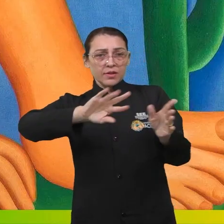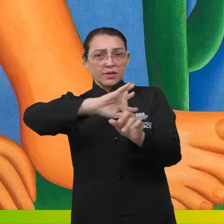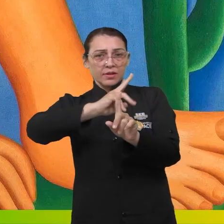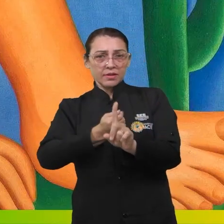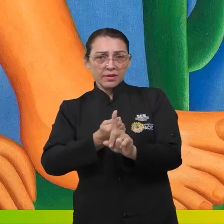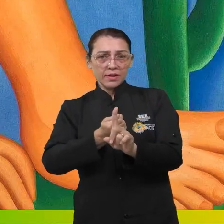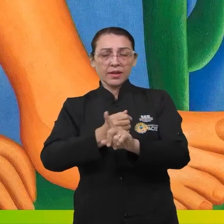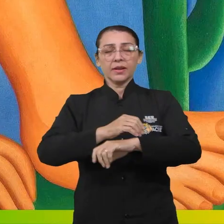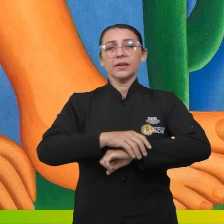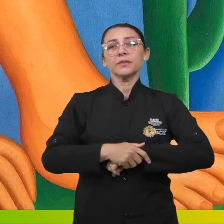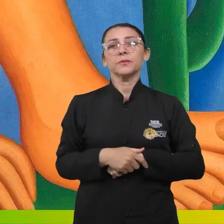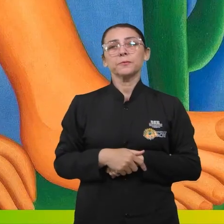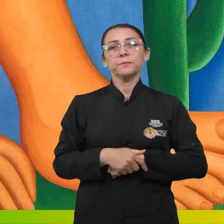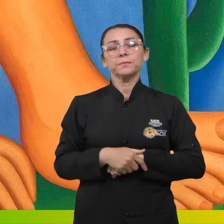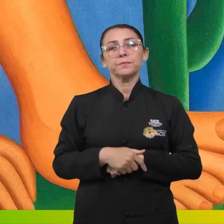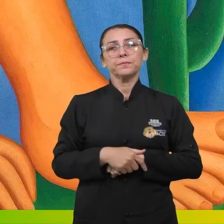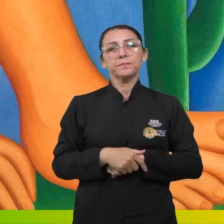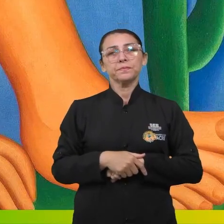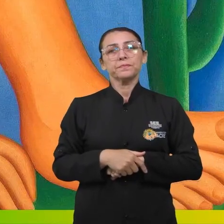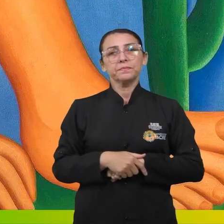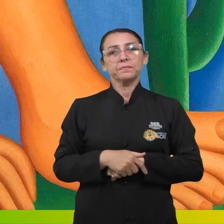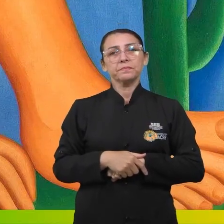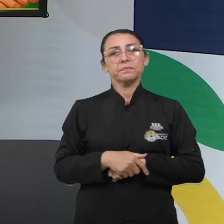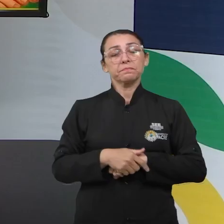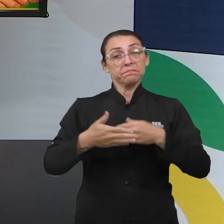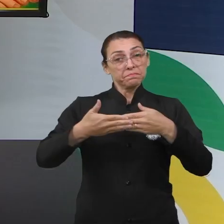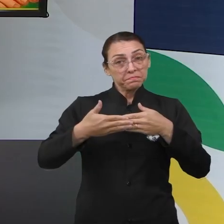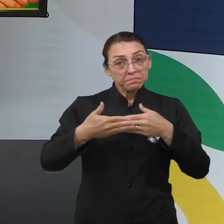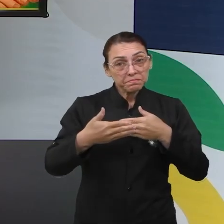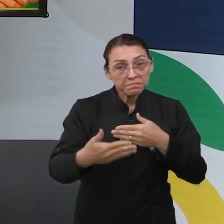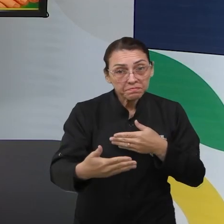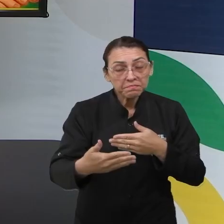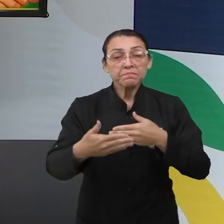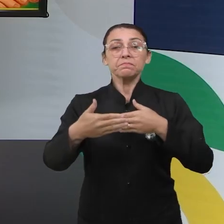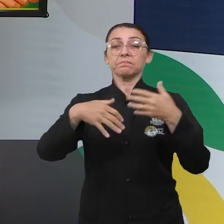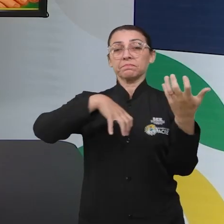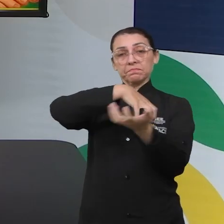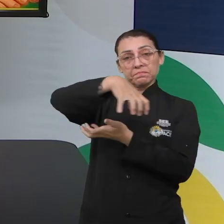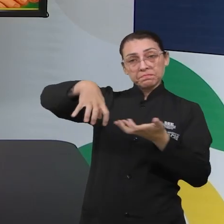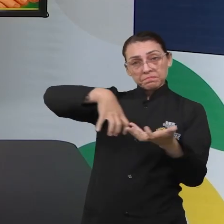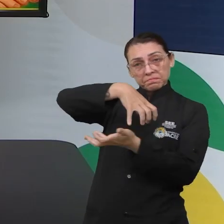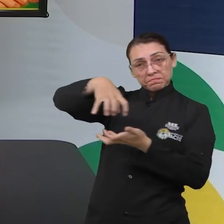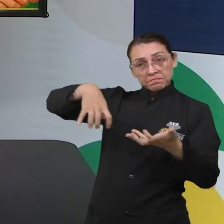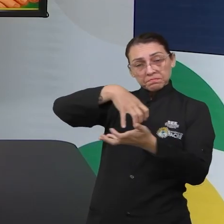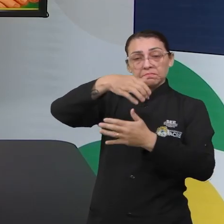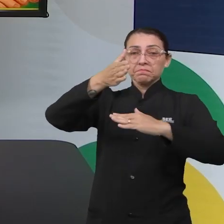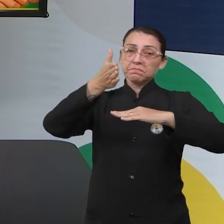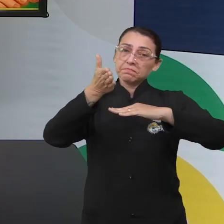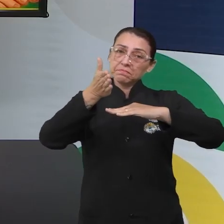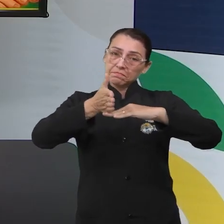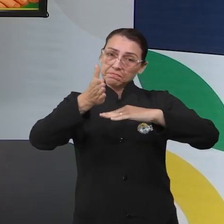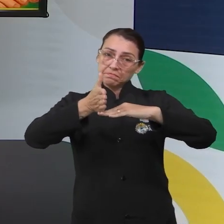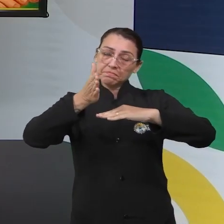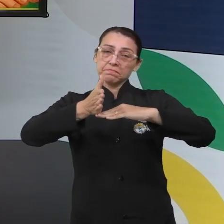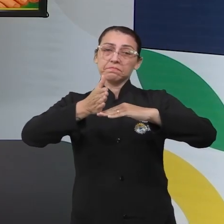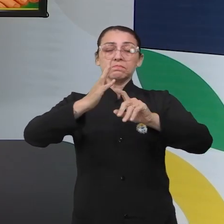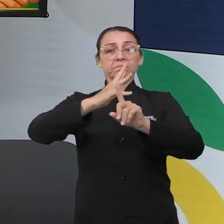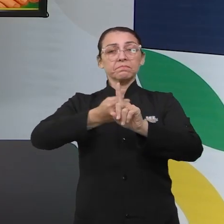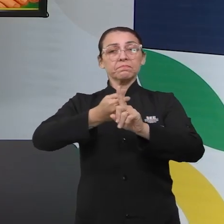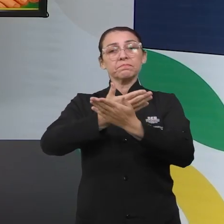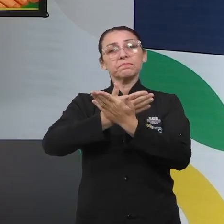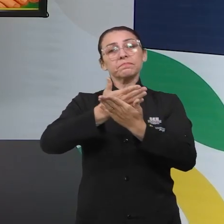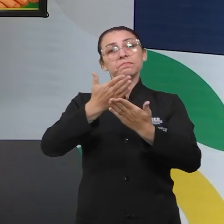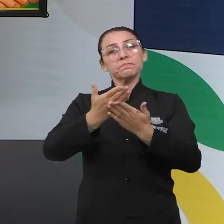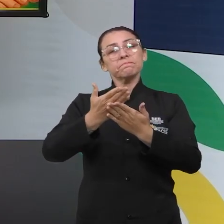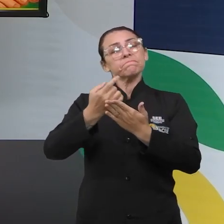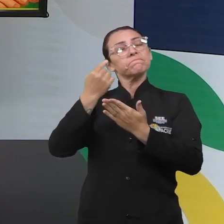diversidade e da arte. Então foi a partir desse movimento dos modernistas que a arte começou